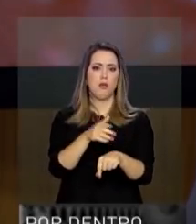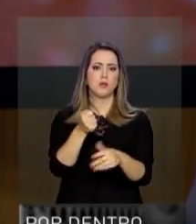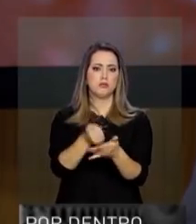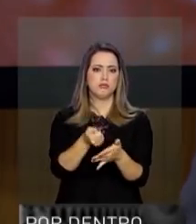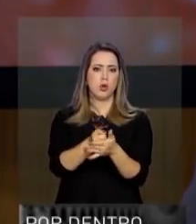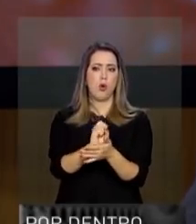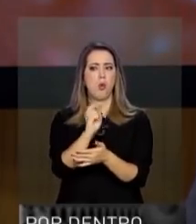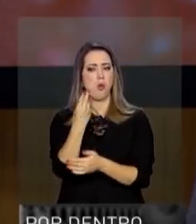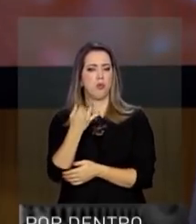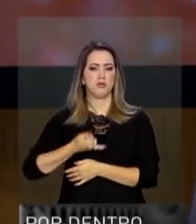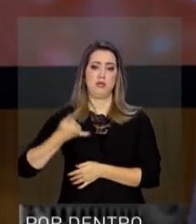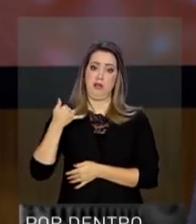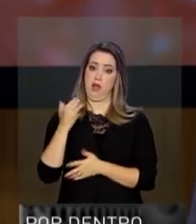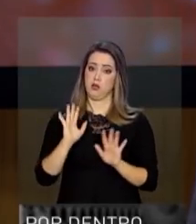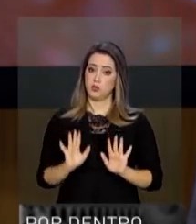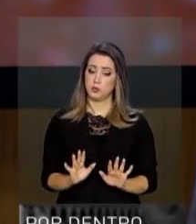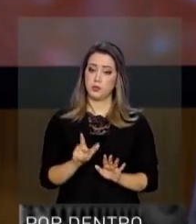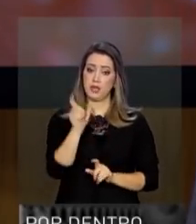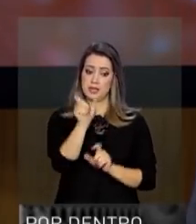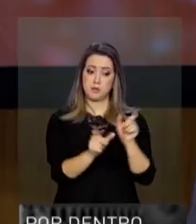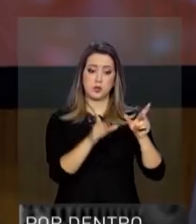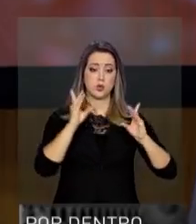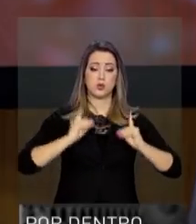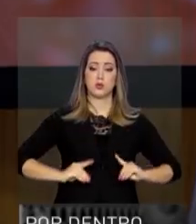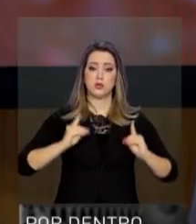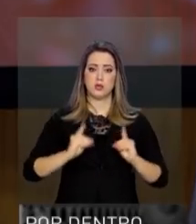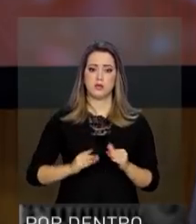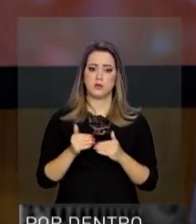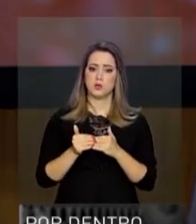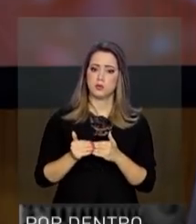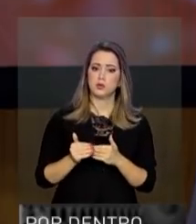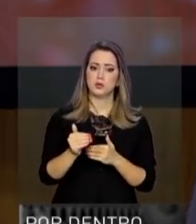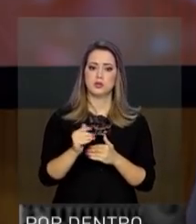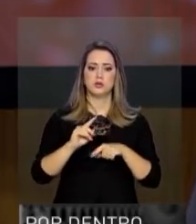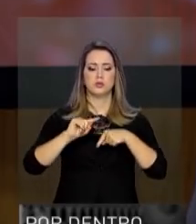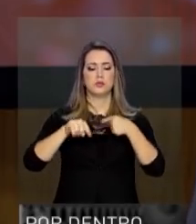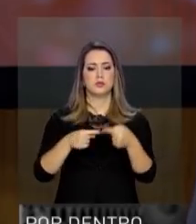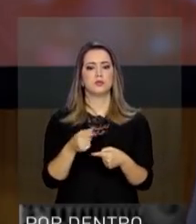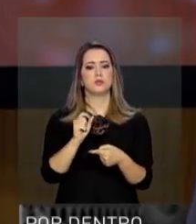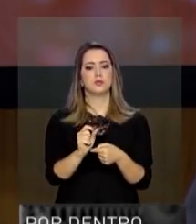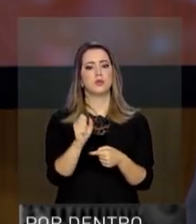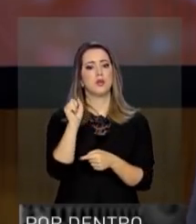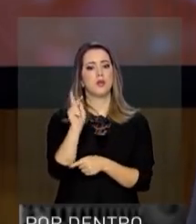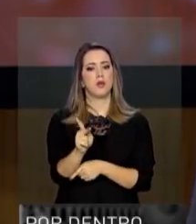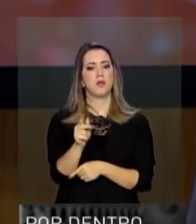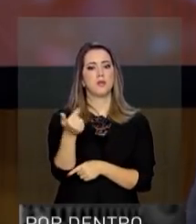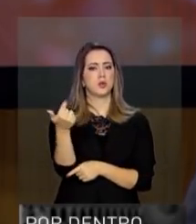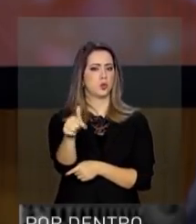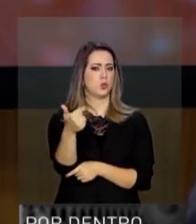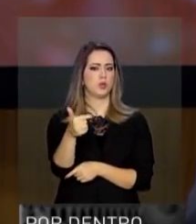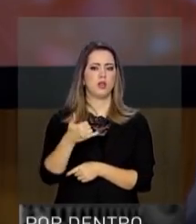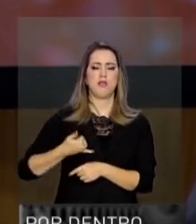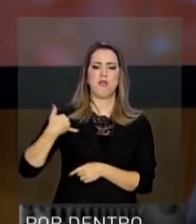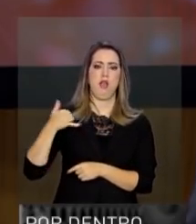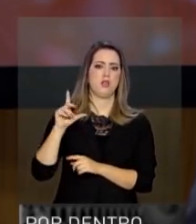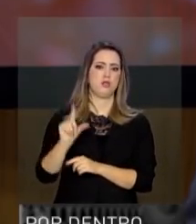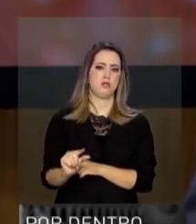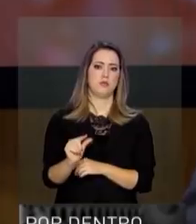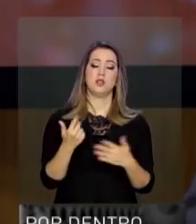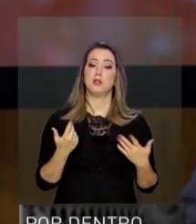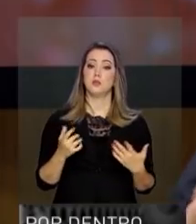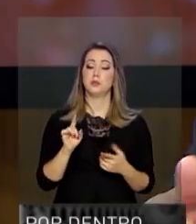na sua idade. As pessoas com deficiência continuam, pós-reforma da Previdência, aposentando sem idade mínima. Elas não terão idade